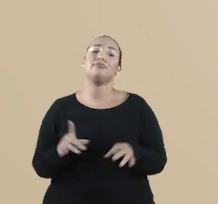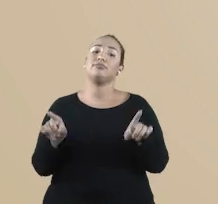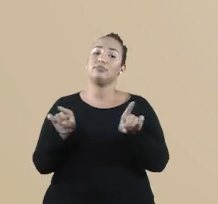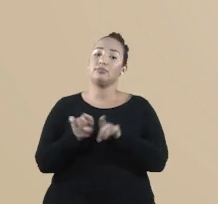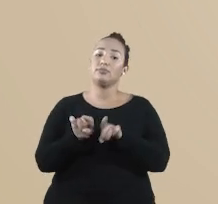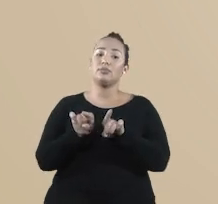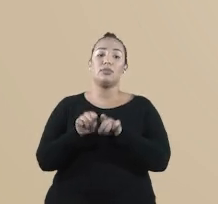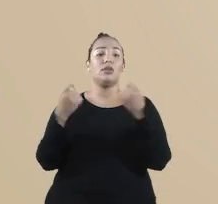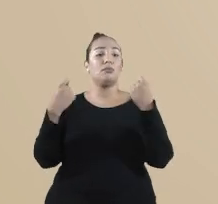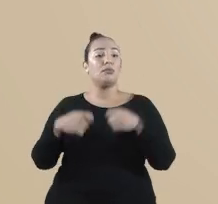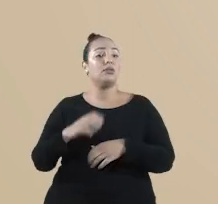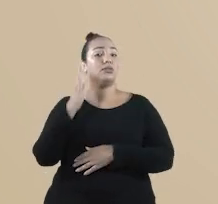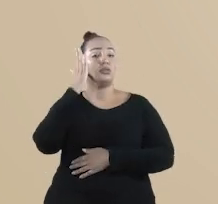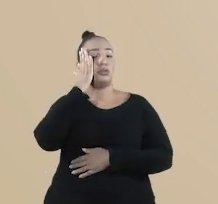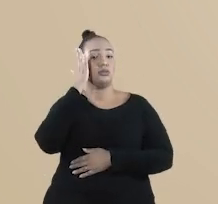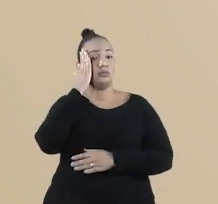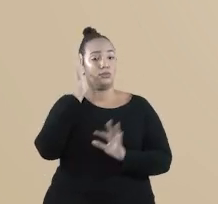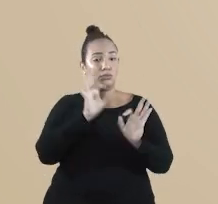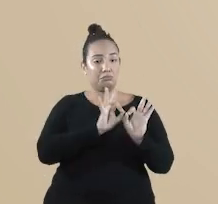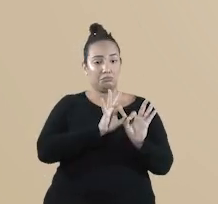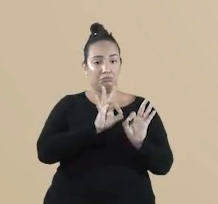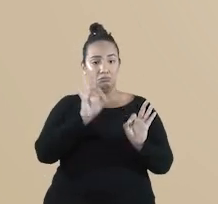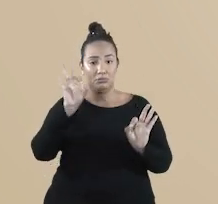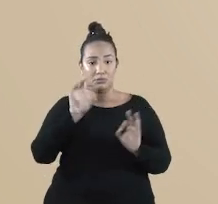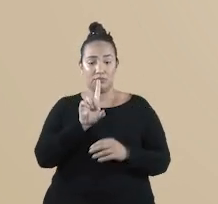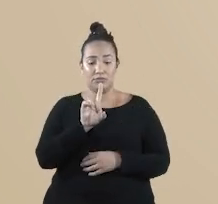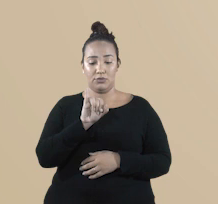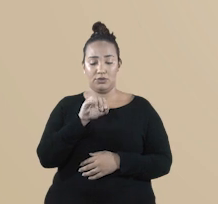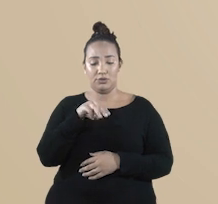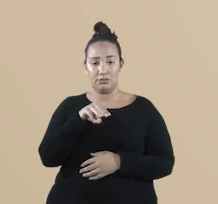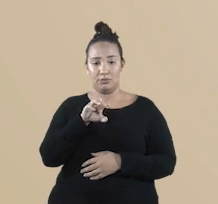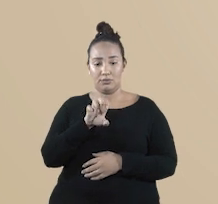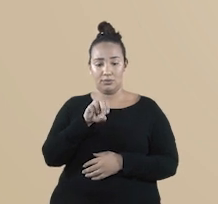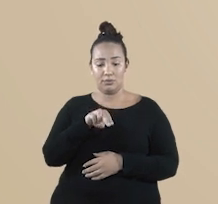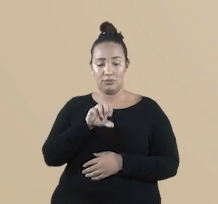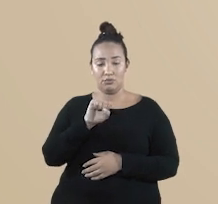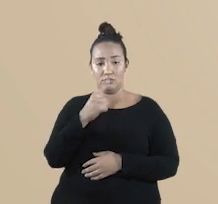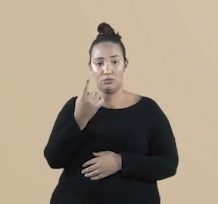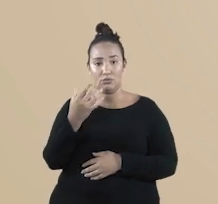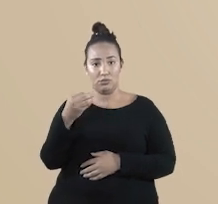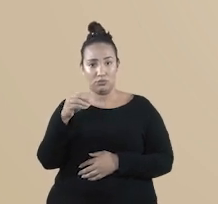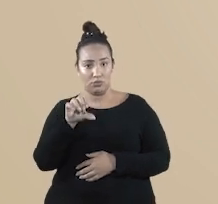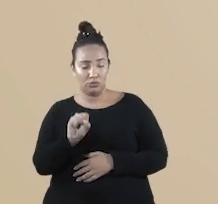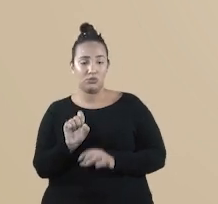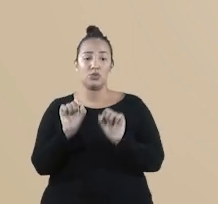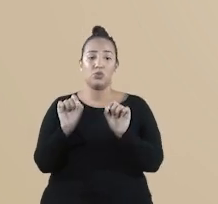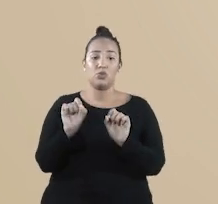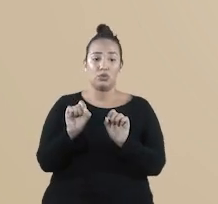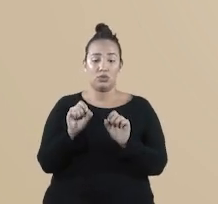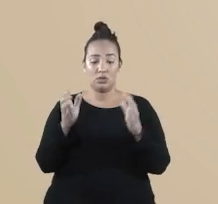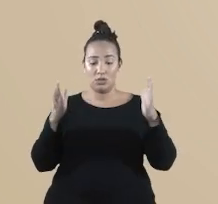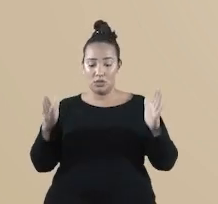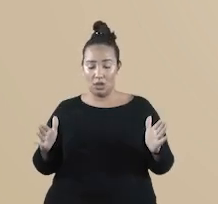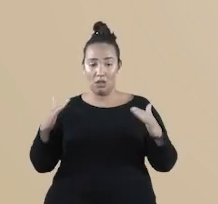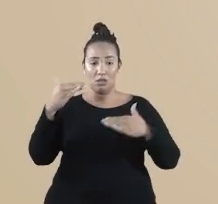também necessita saber as dimensões, ou seja, as medidas dos lados